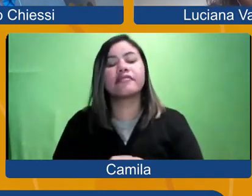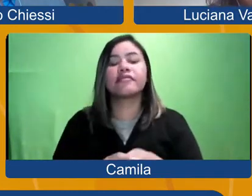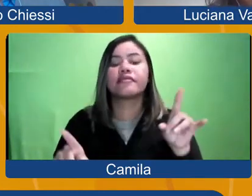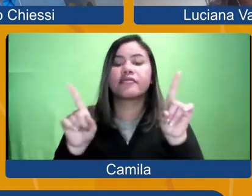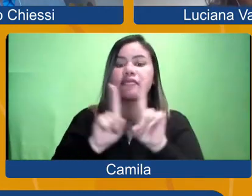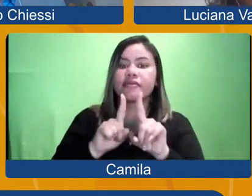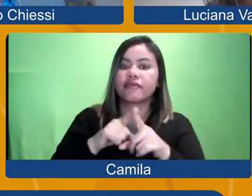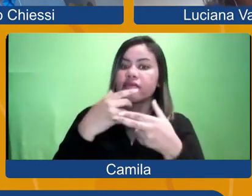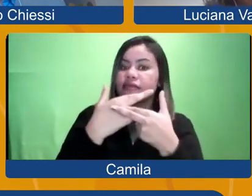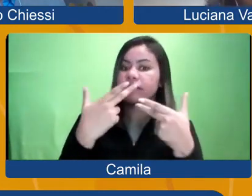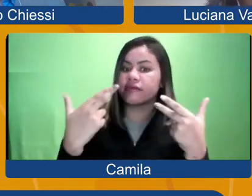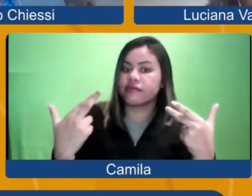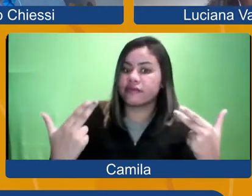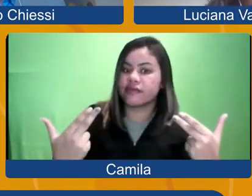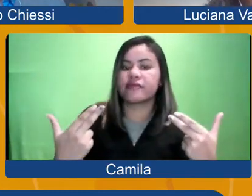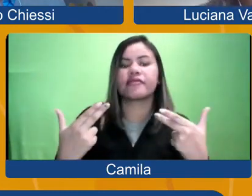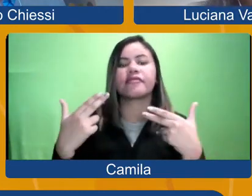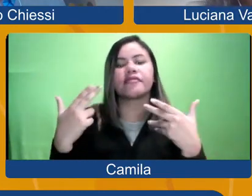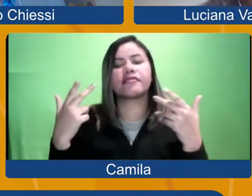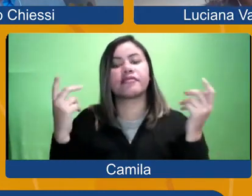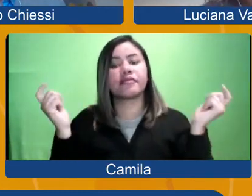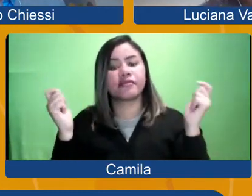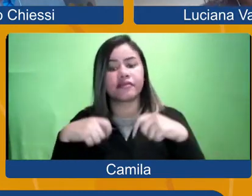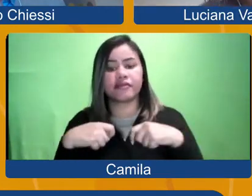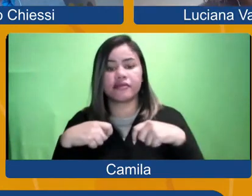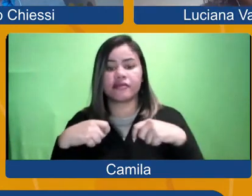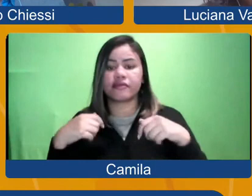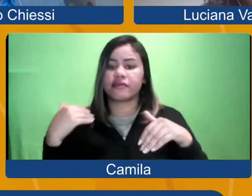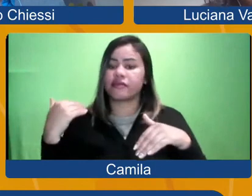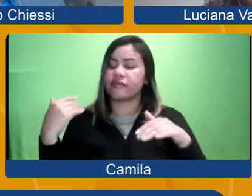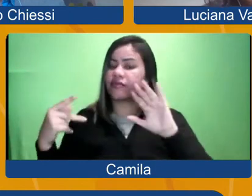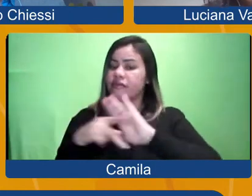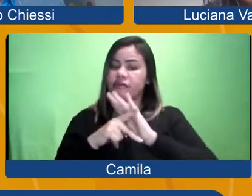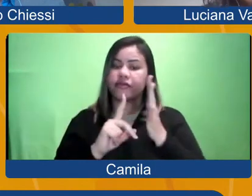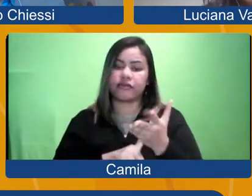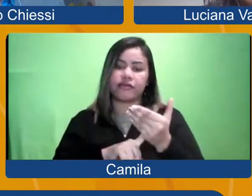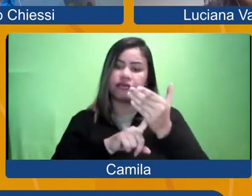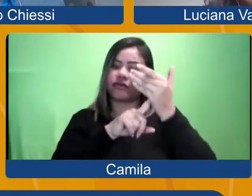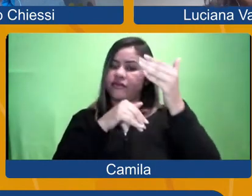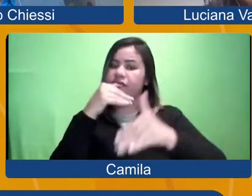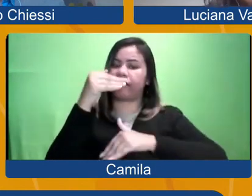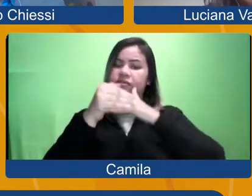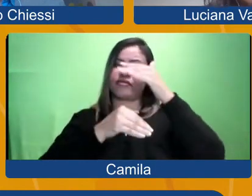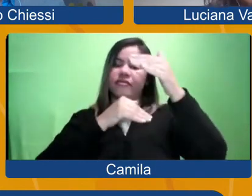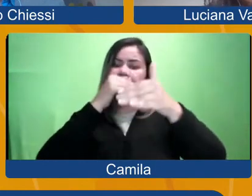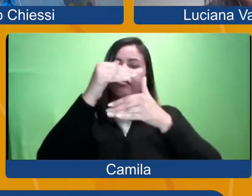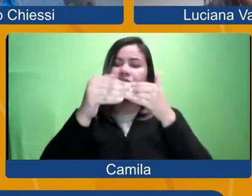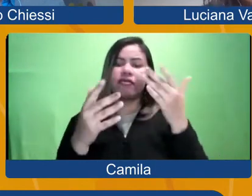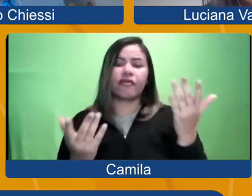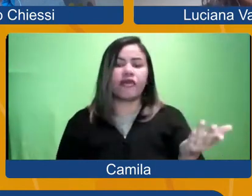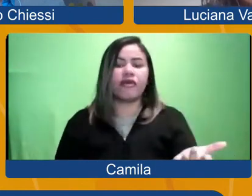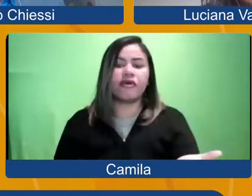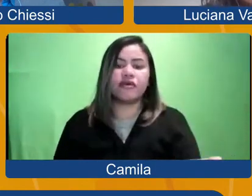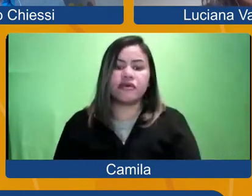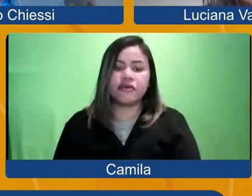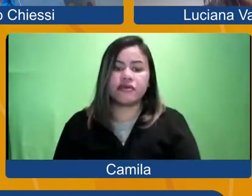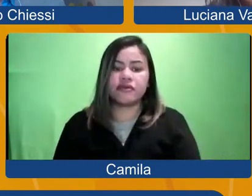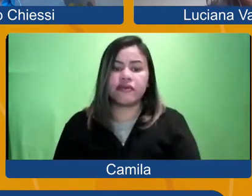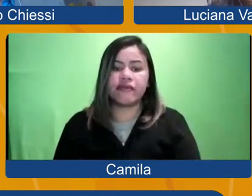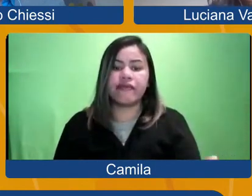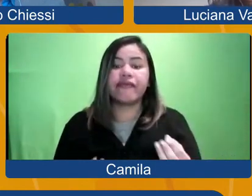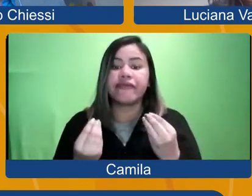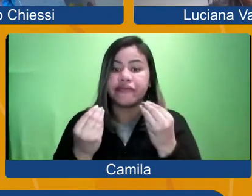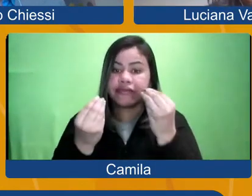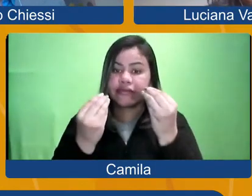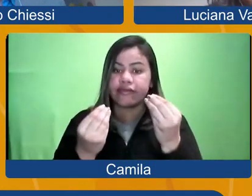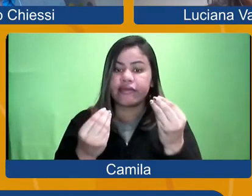né, até de desenvolvimento de tecnologias, né, para realmente estar nesse